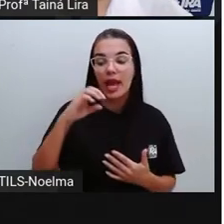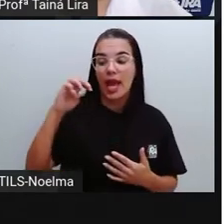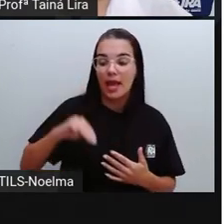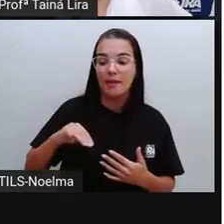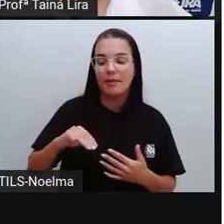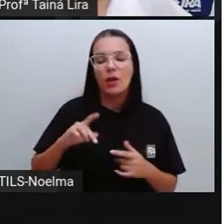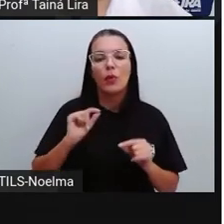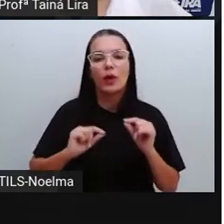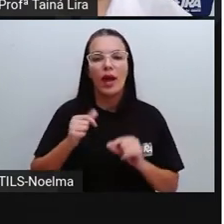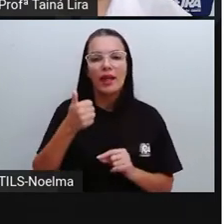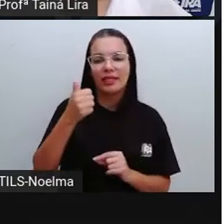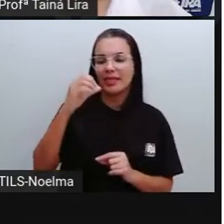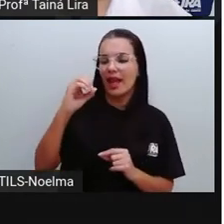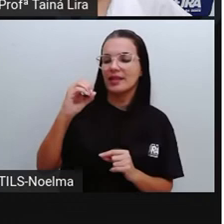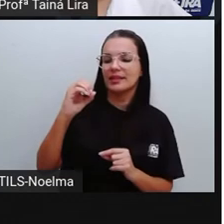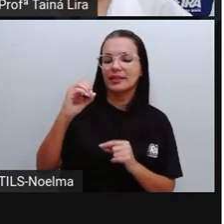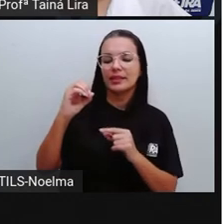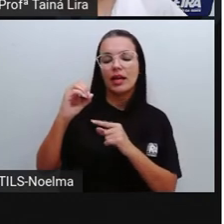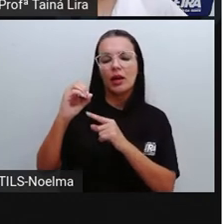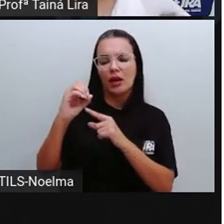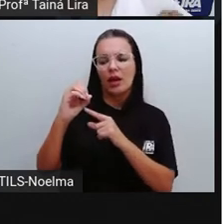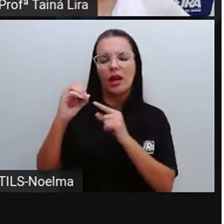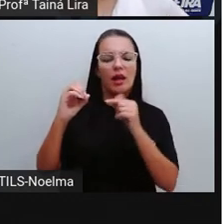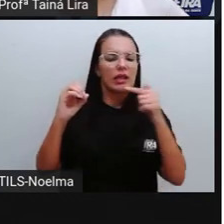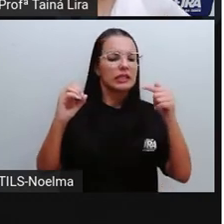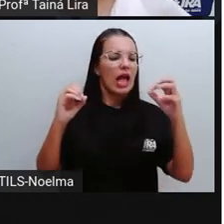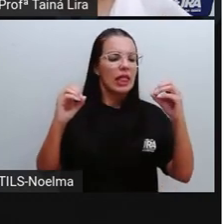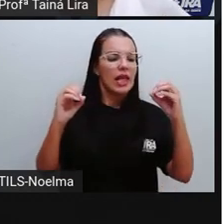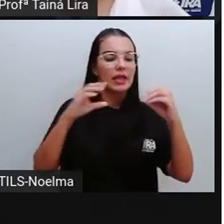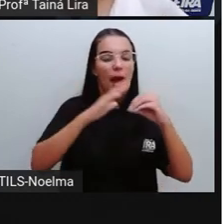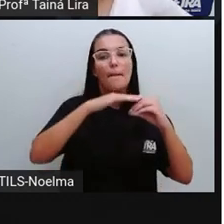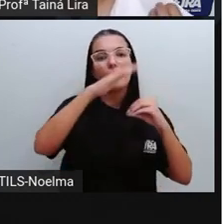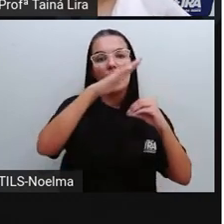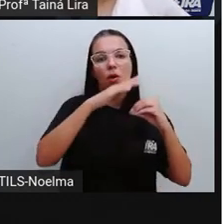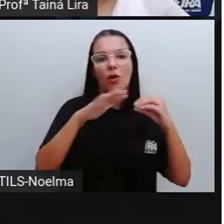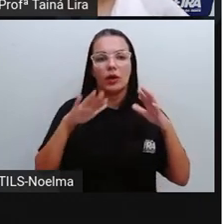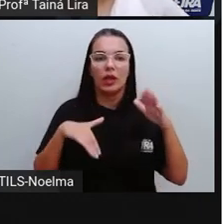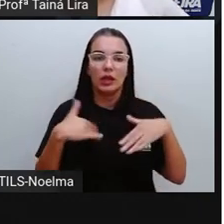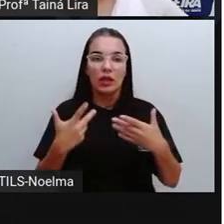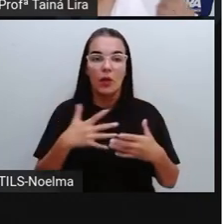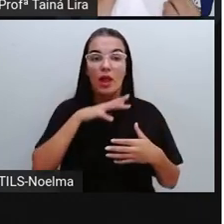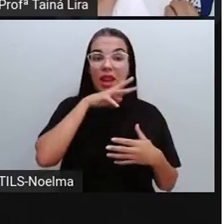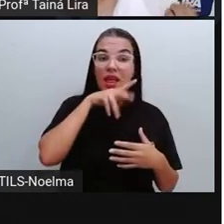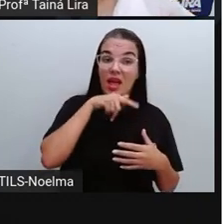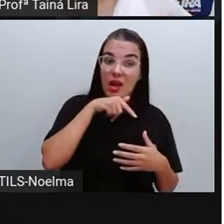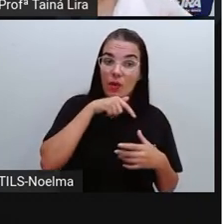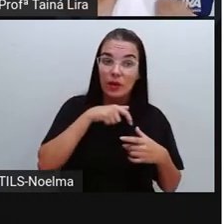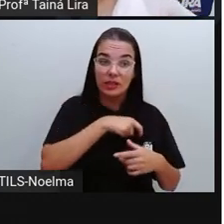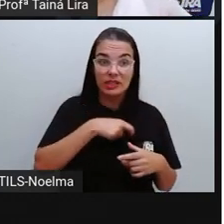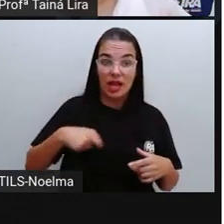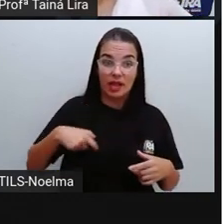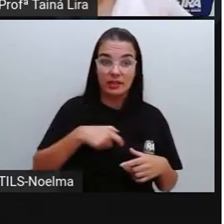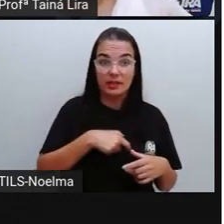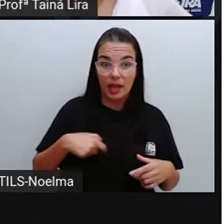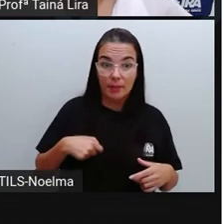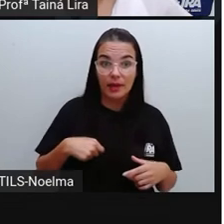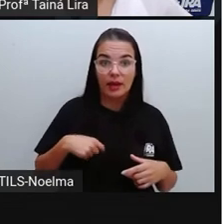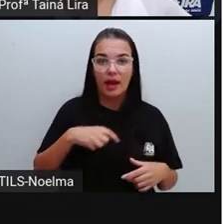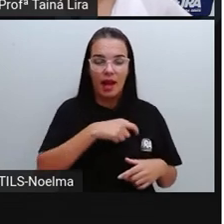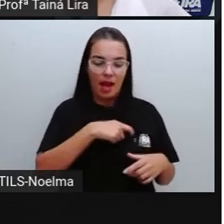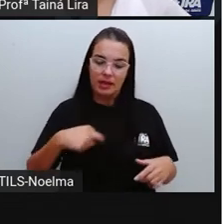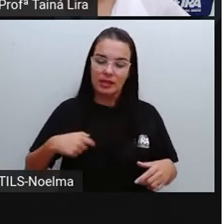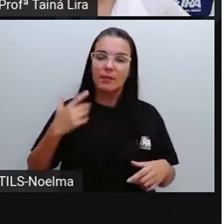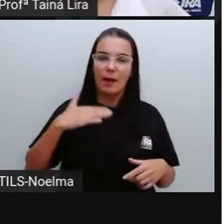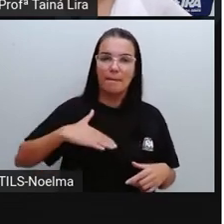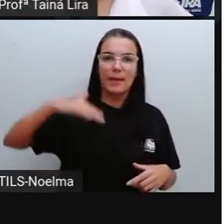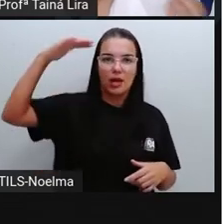centímetros, 70 centímetros, 70 é maior do que 10. Então, por exemplo, entre o leão e a zebra é maior, não